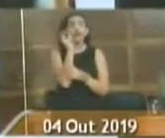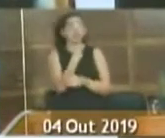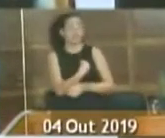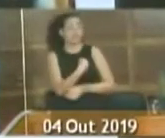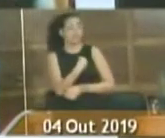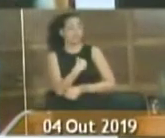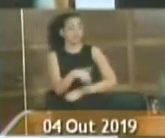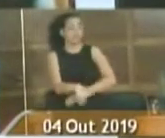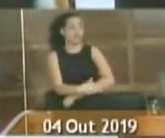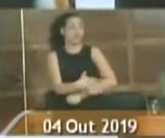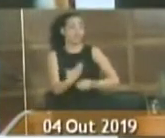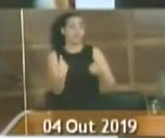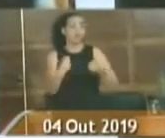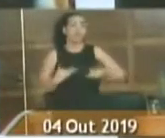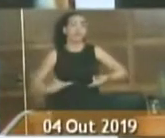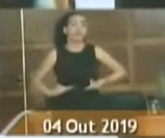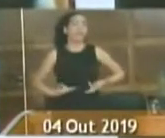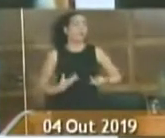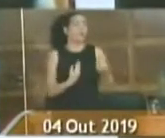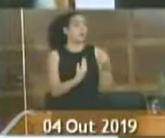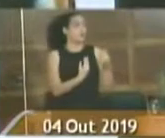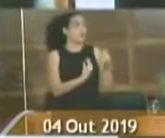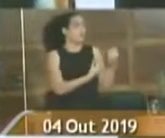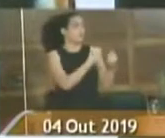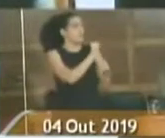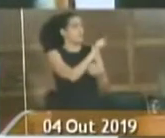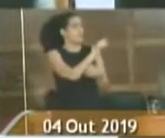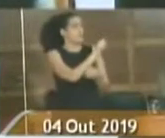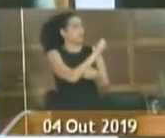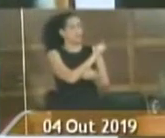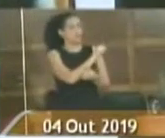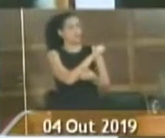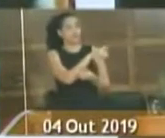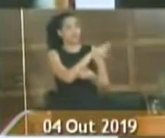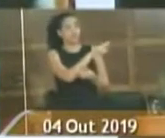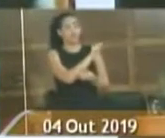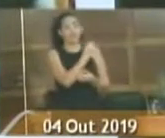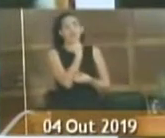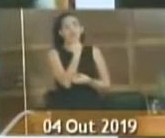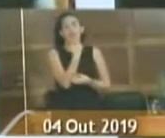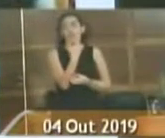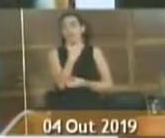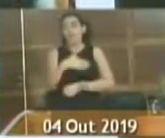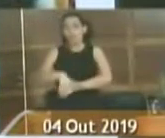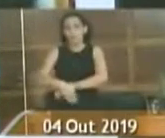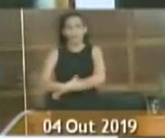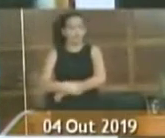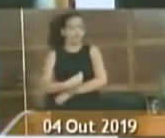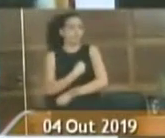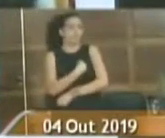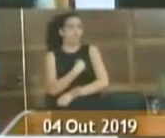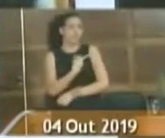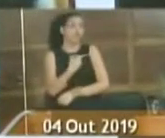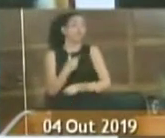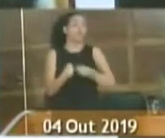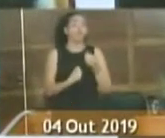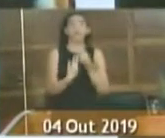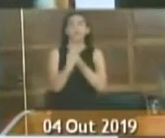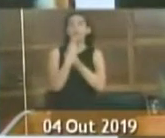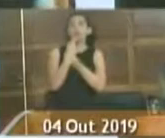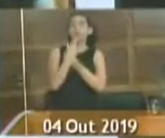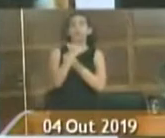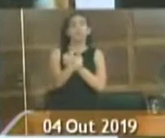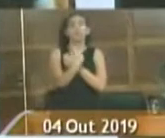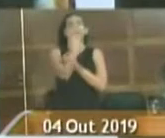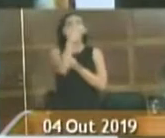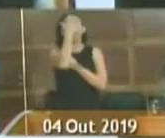rua. Porque, como a Alessandra falou, né, os animais que estão na rua, eles não têm como se proteger, eles não têm um ser humano que